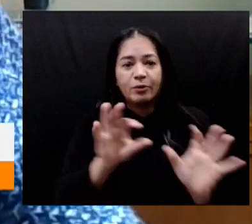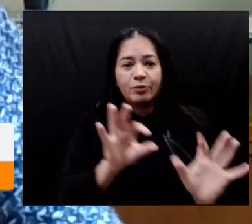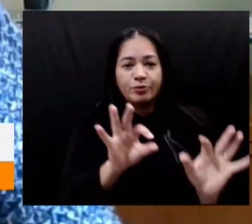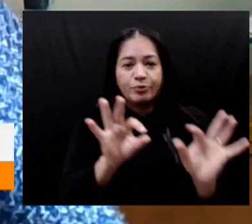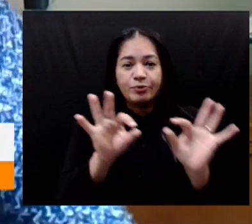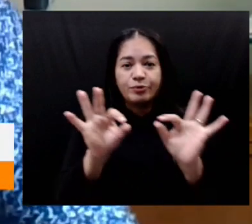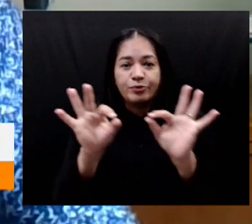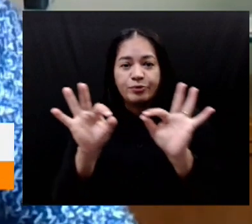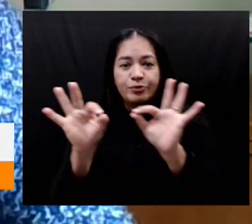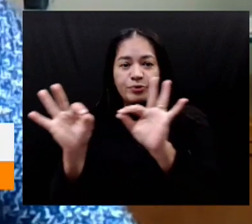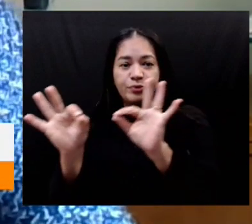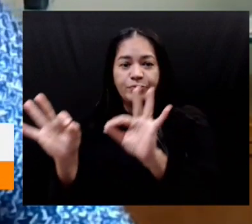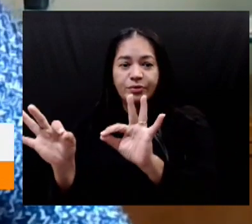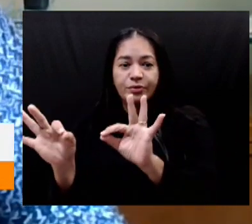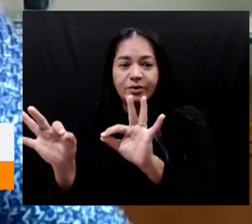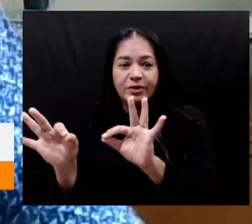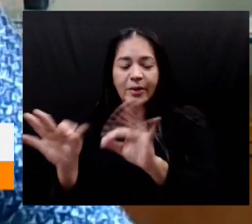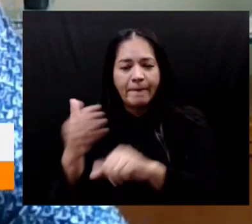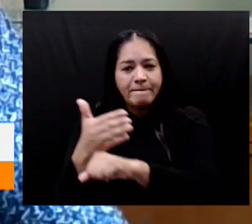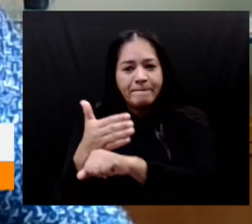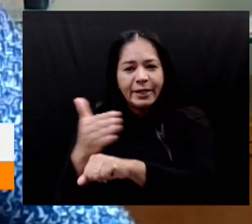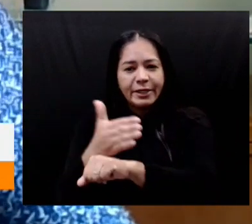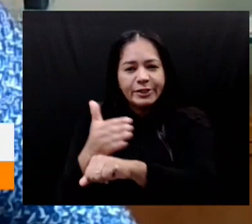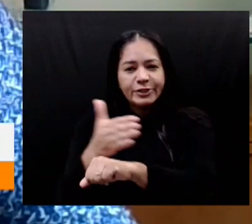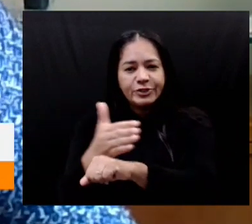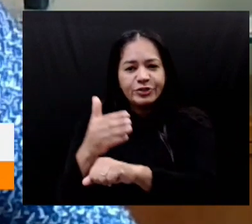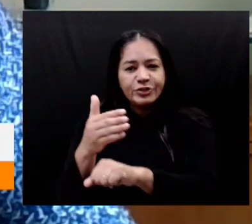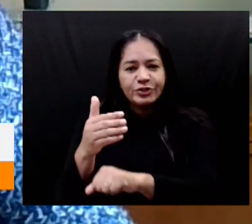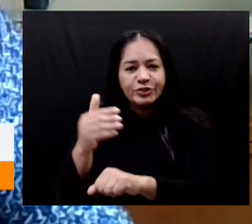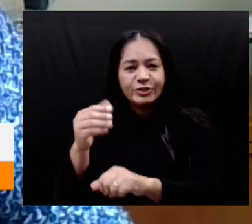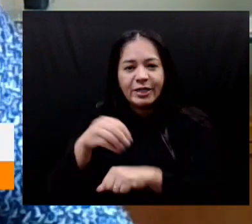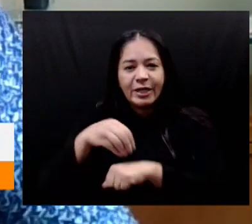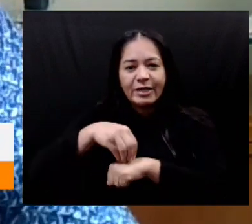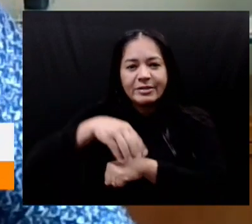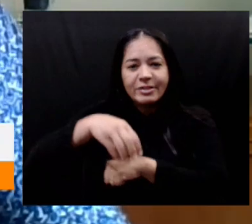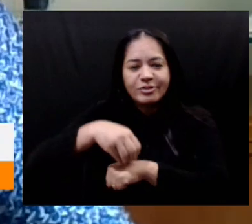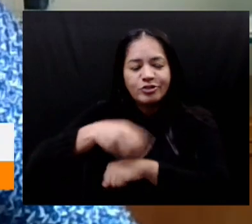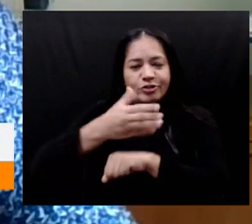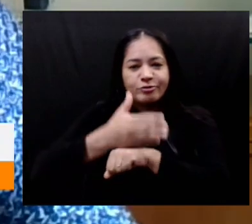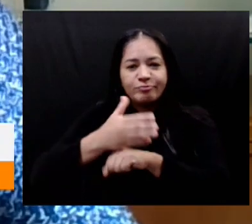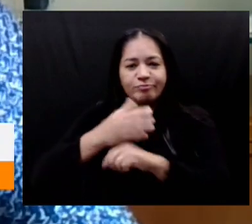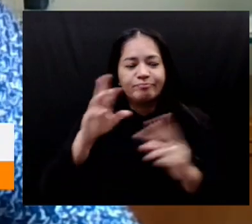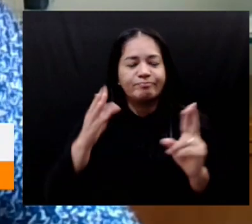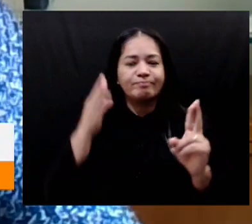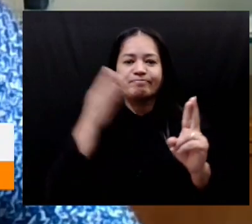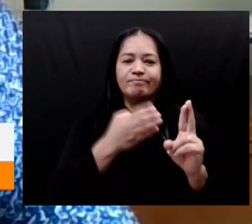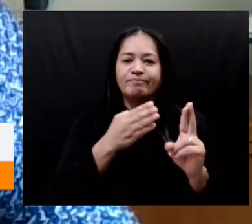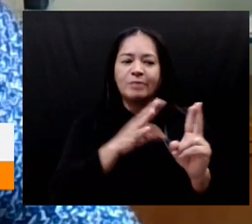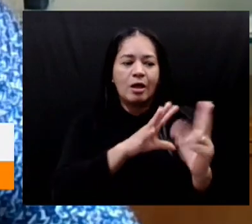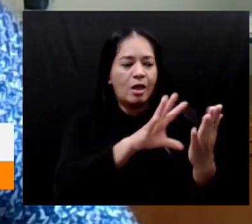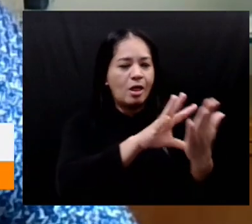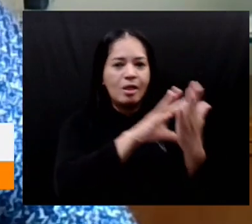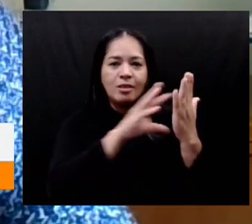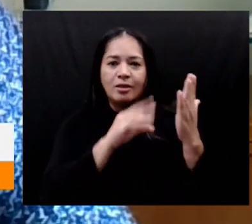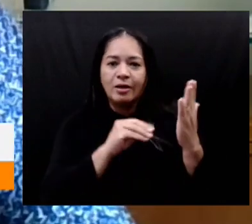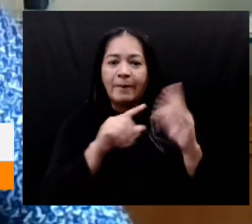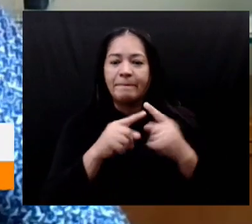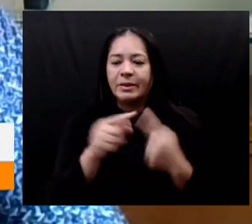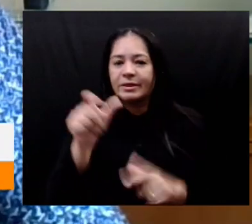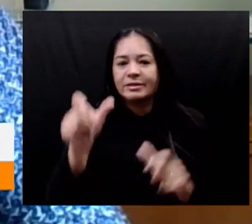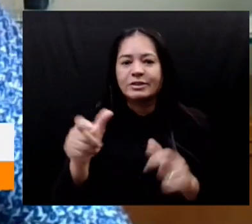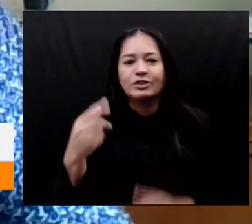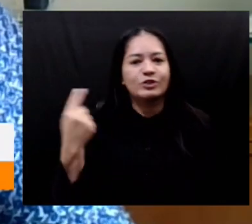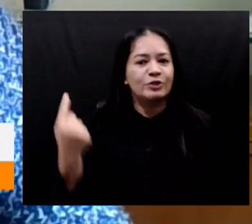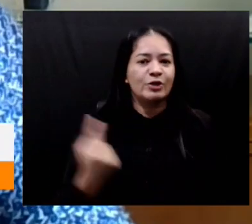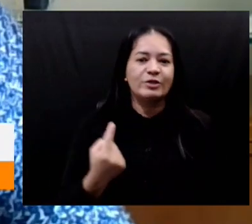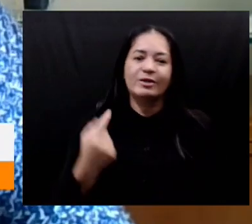e Uhum. praticar essas ideias, praticar essas referências. E às vezes ela não consegue sozinha. Por isso é que é